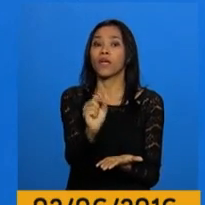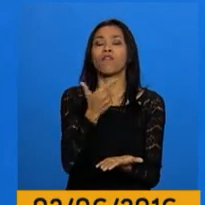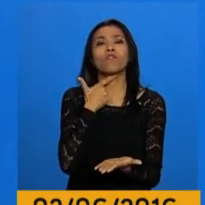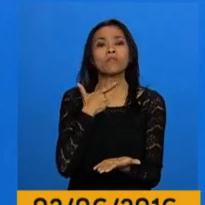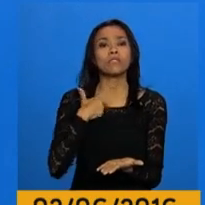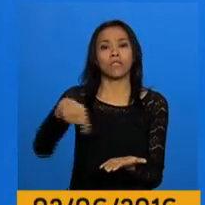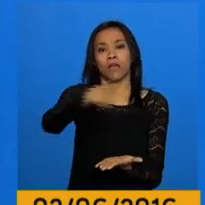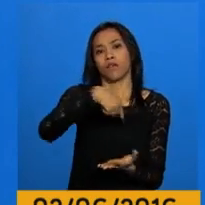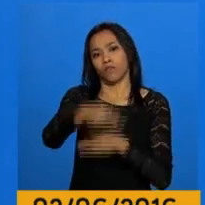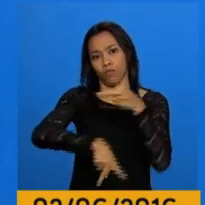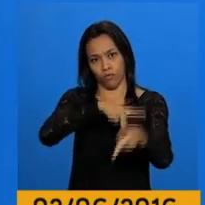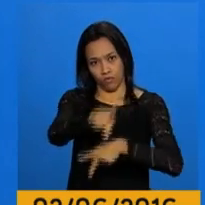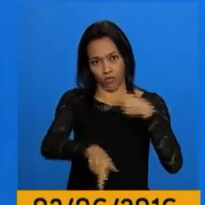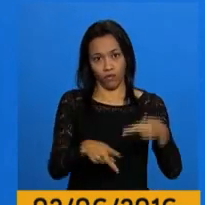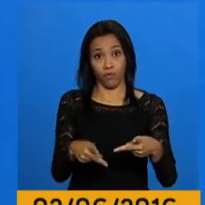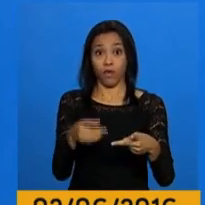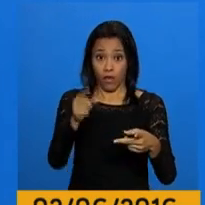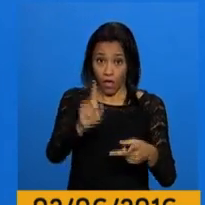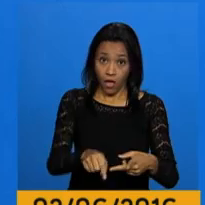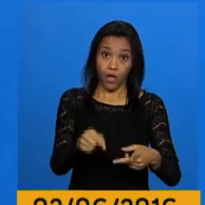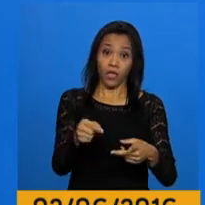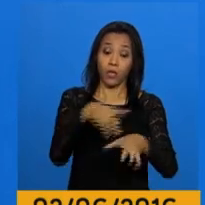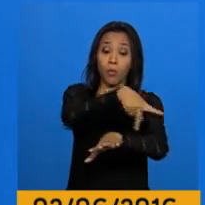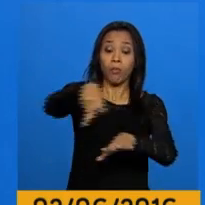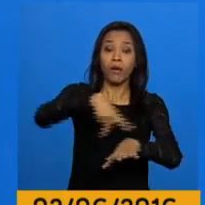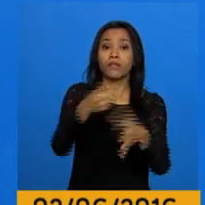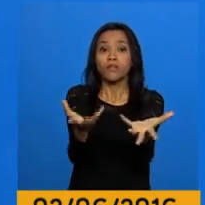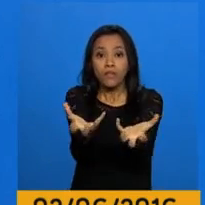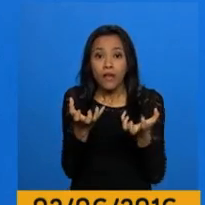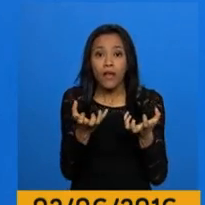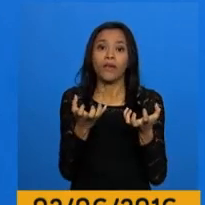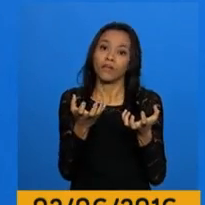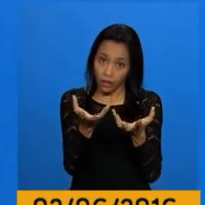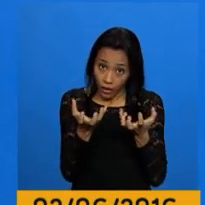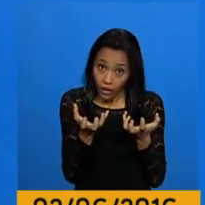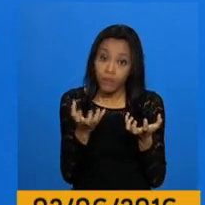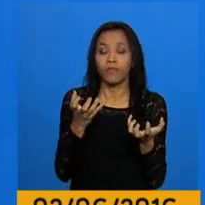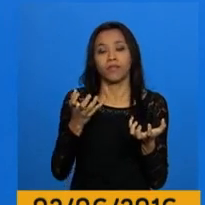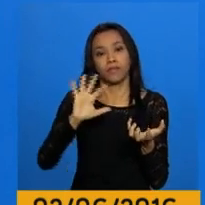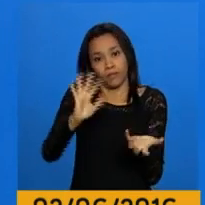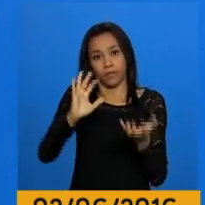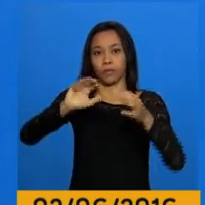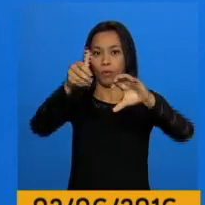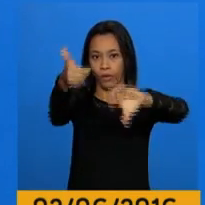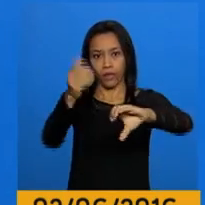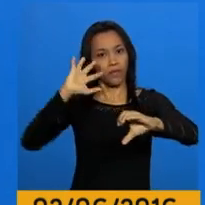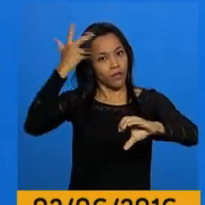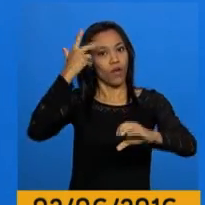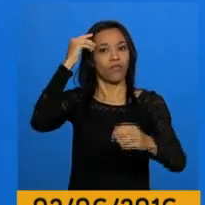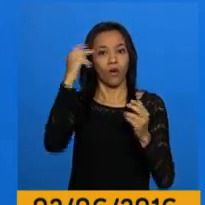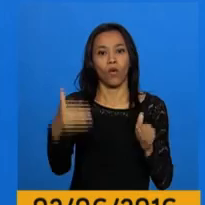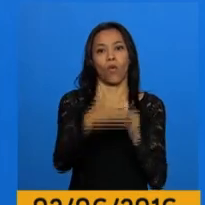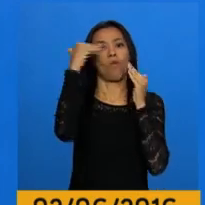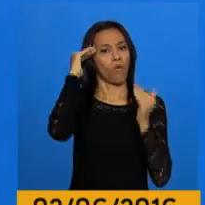povo brasileiro. Aquilo que a nação quer, o Congresso acaba fazendo. Eu não tenho dúvida que não houve